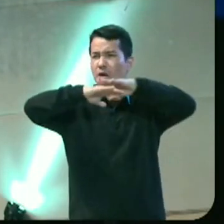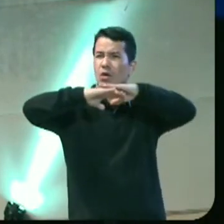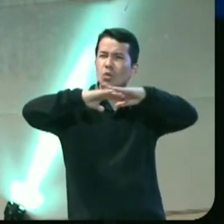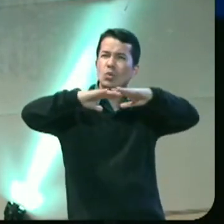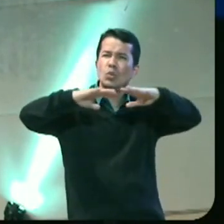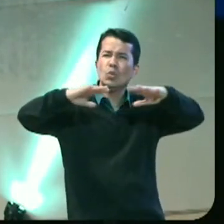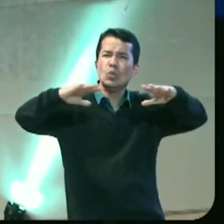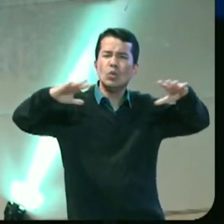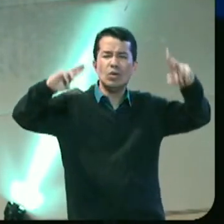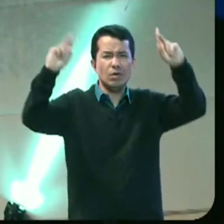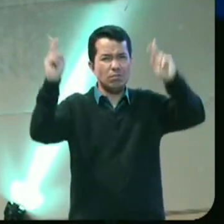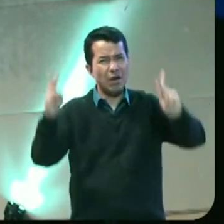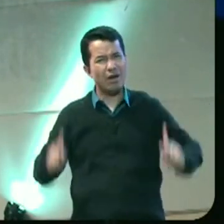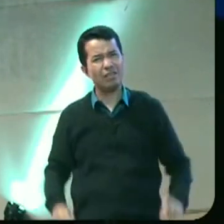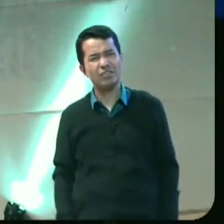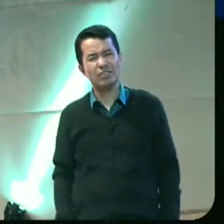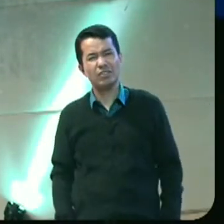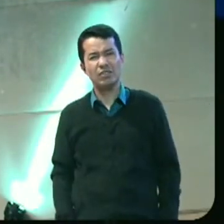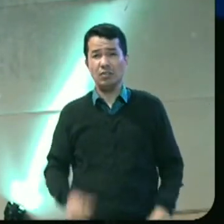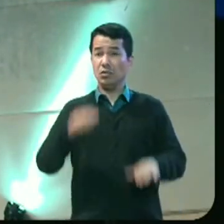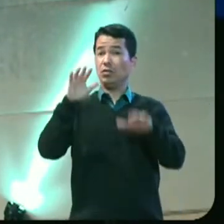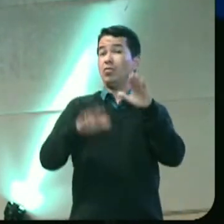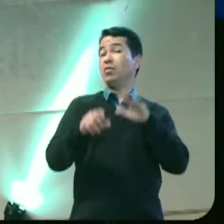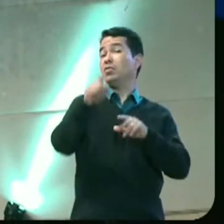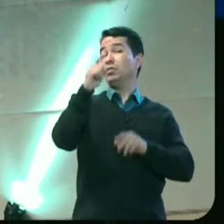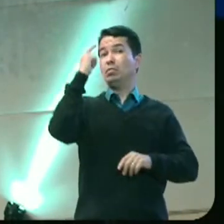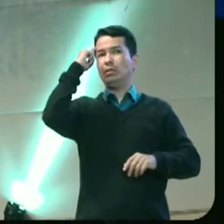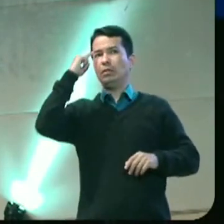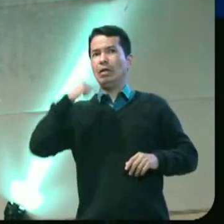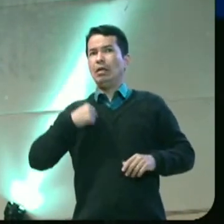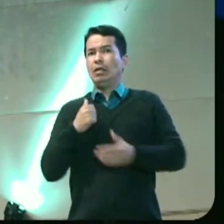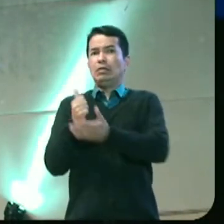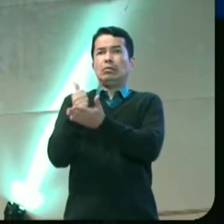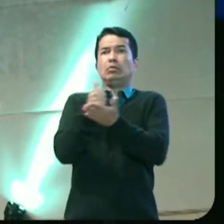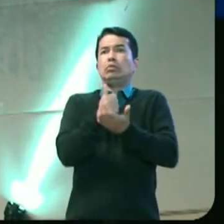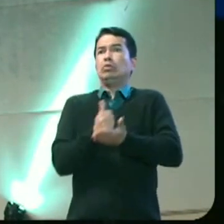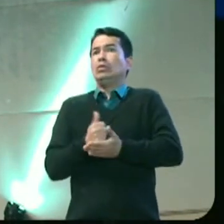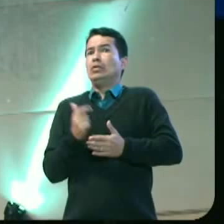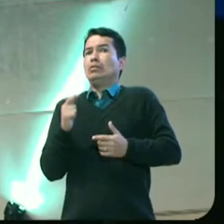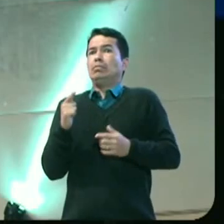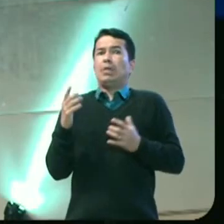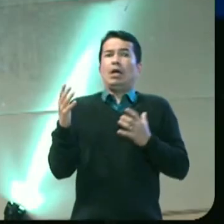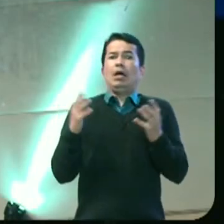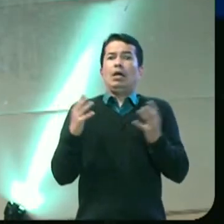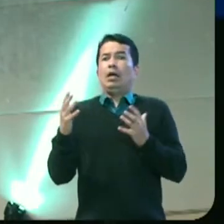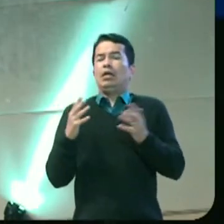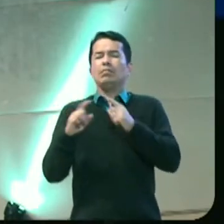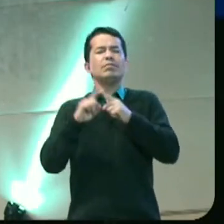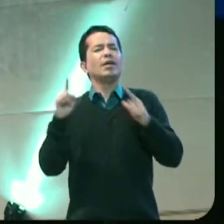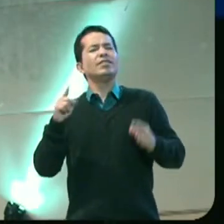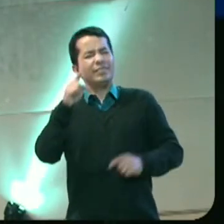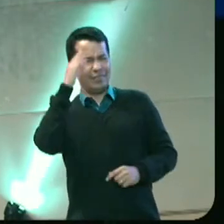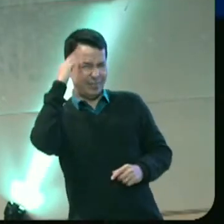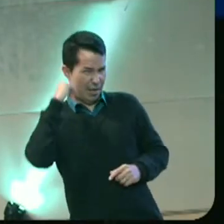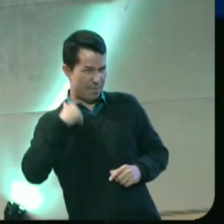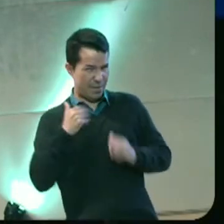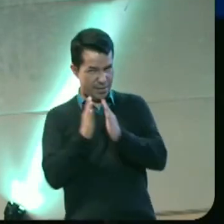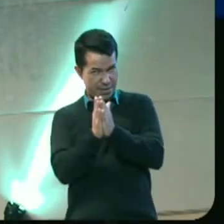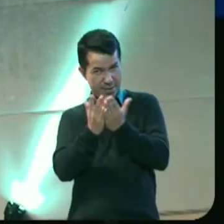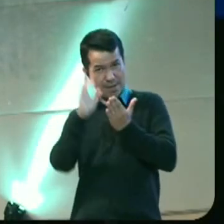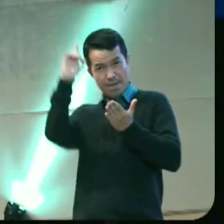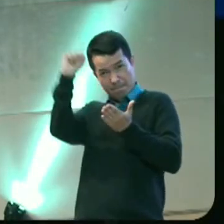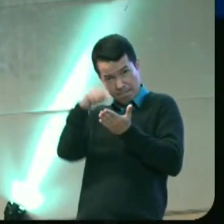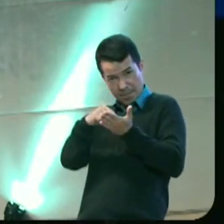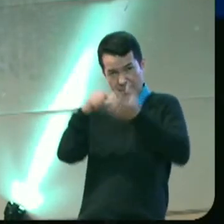de você perceber que não está no controle te deixe com medo, te deixe angustiado. Mas deixa eu te dizer o que a Bíblia nos fala.